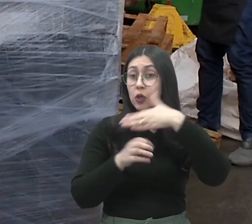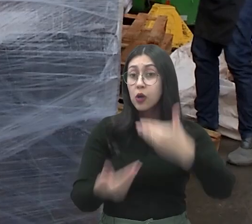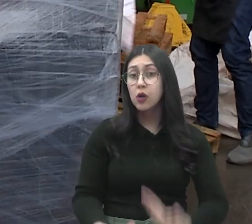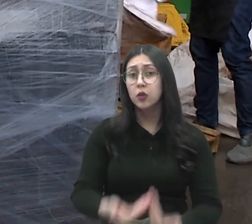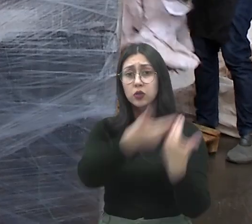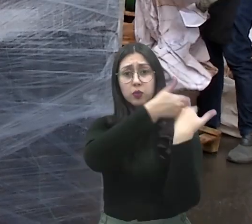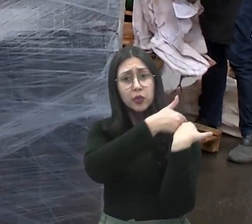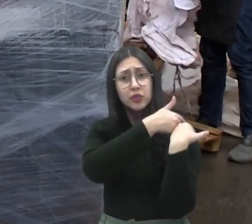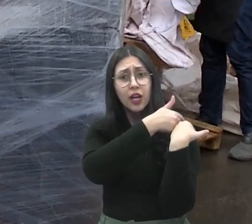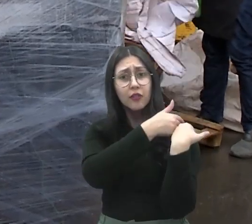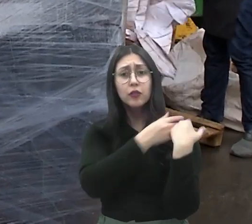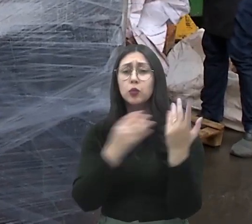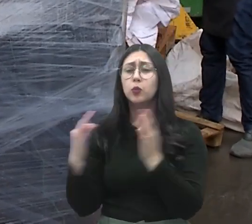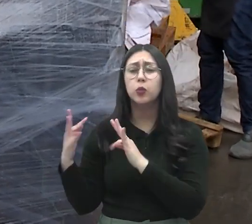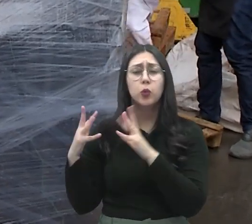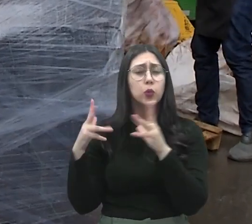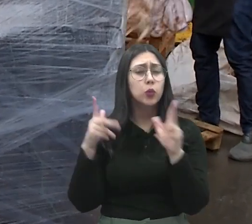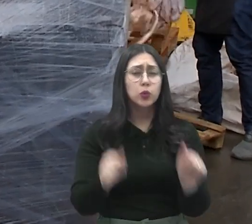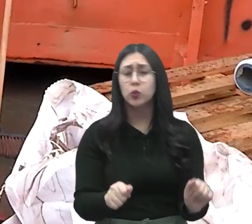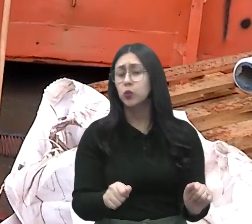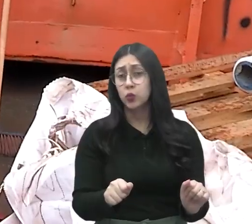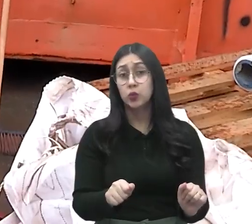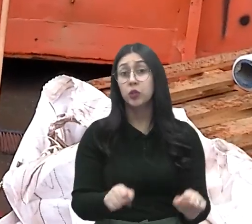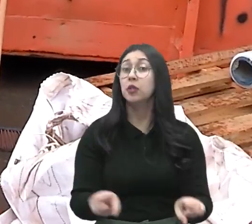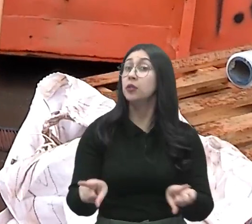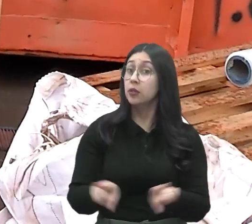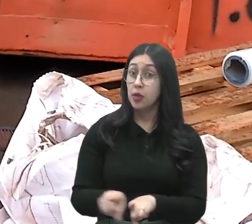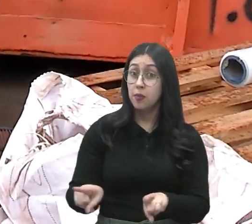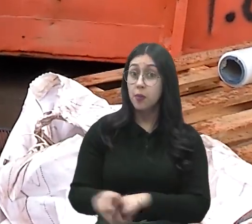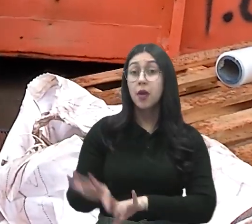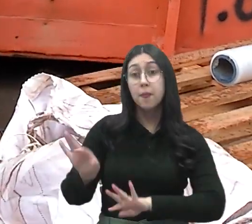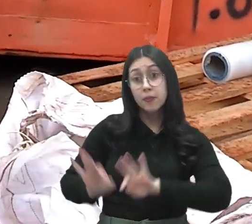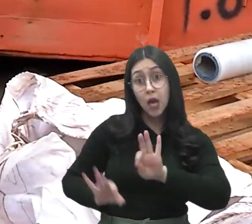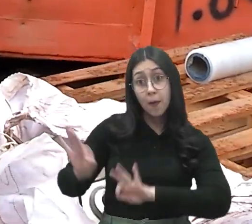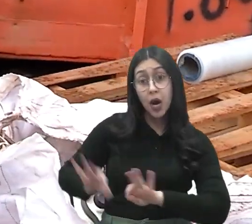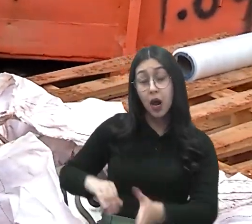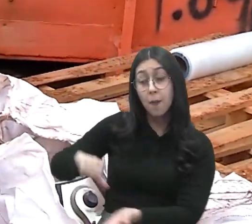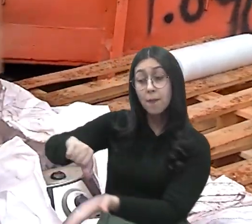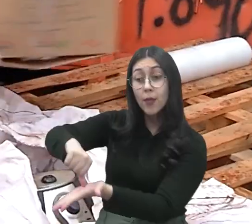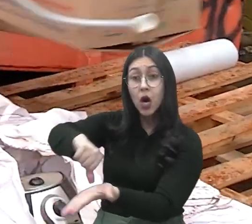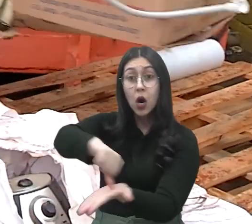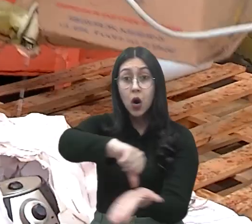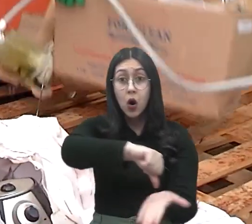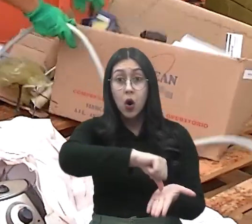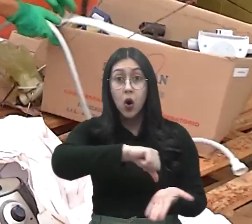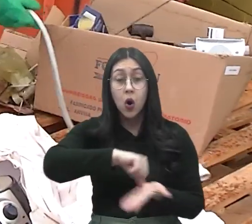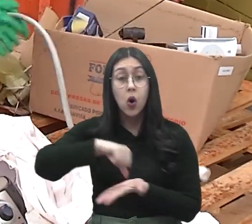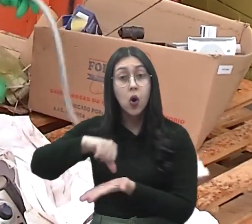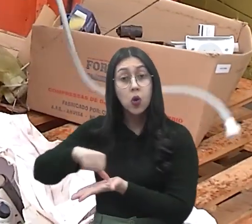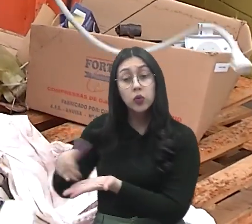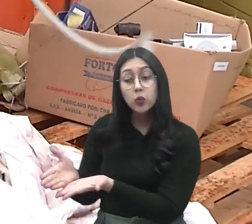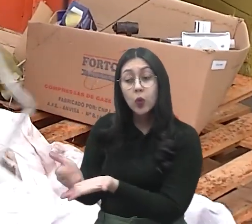vai assumir totalmente a operação e ainda vai instalar novos pontos de coleta